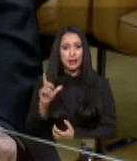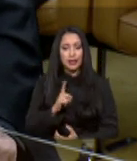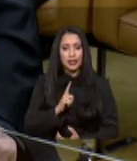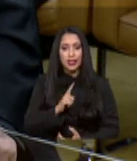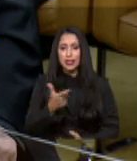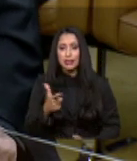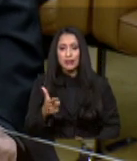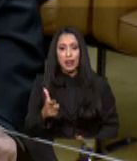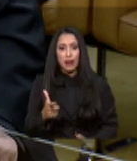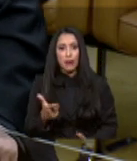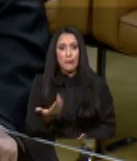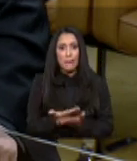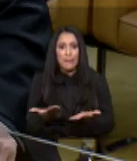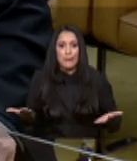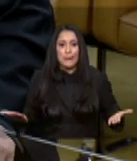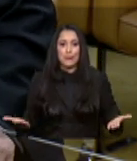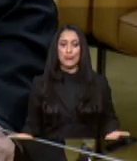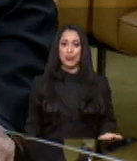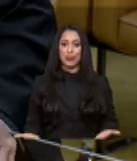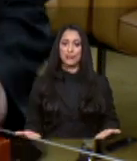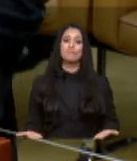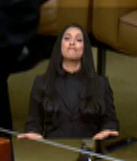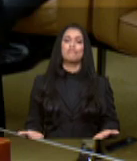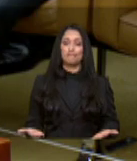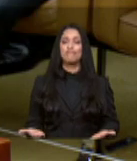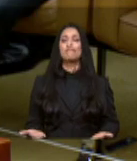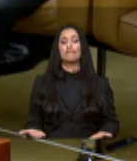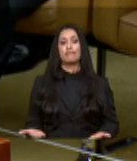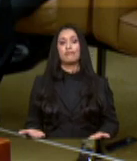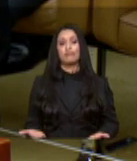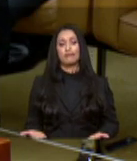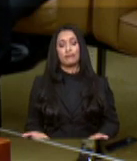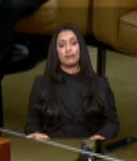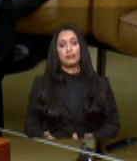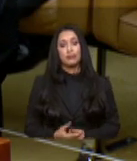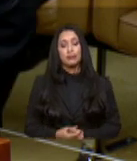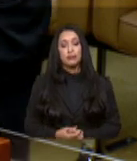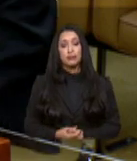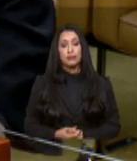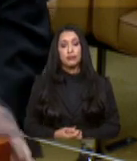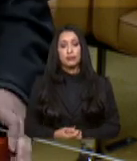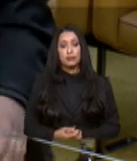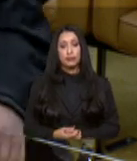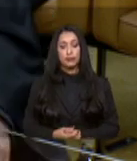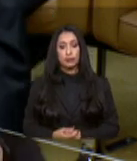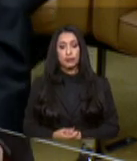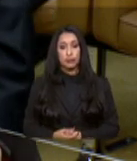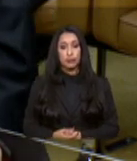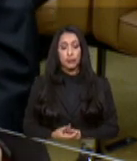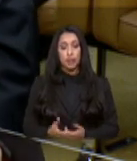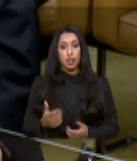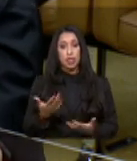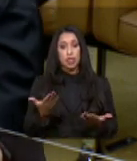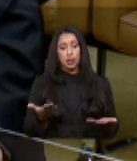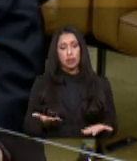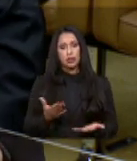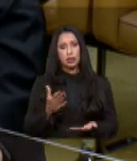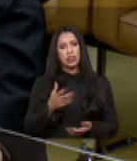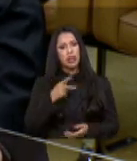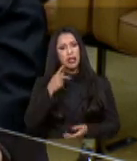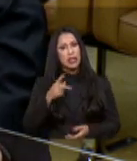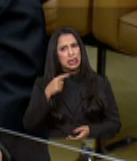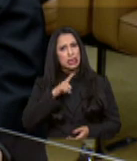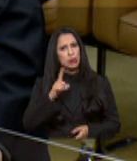todos afadados ao fracasso. E é por isso, excelências, já concluindo minha manifestação, é que